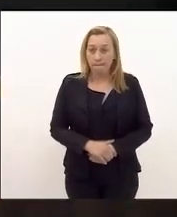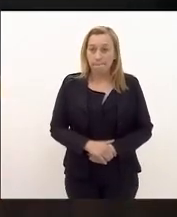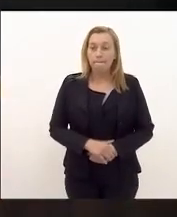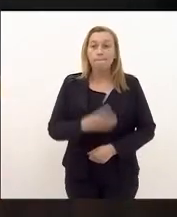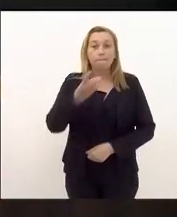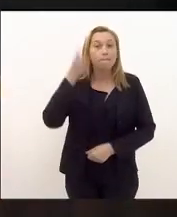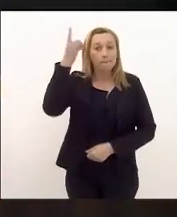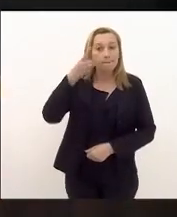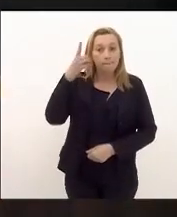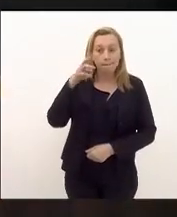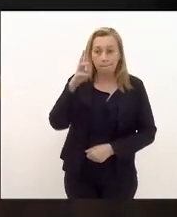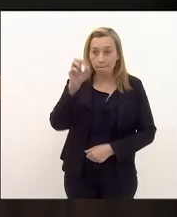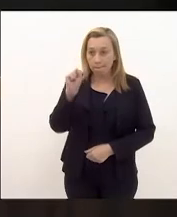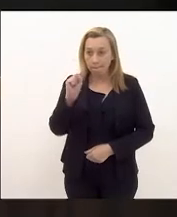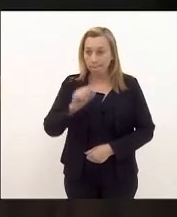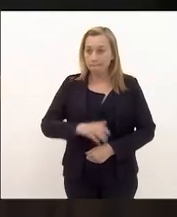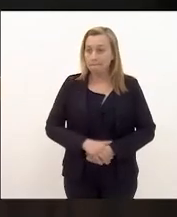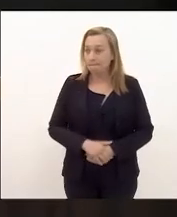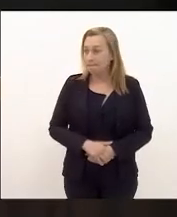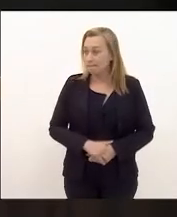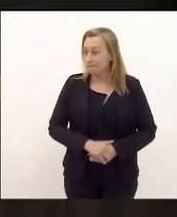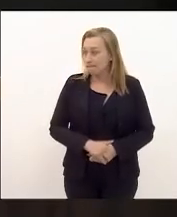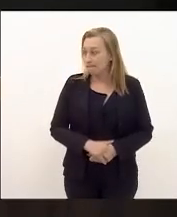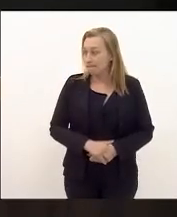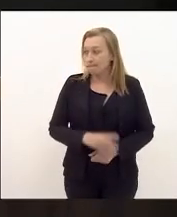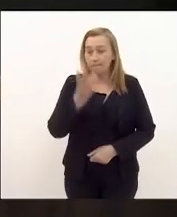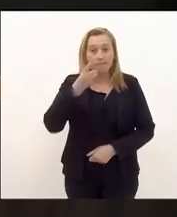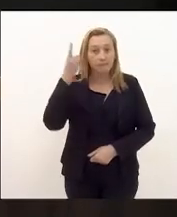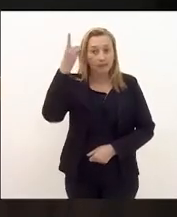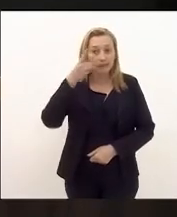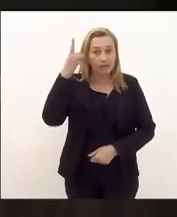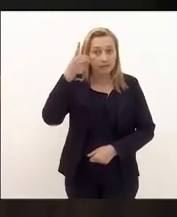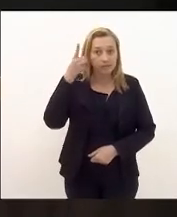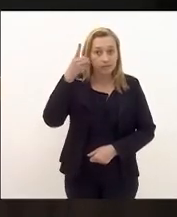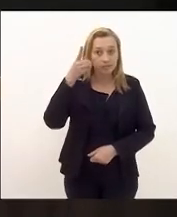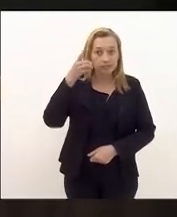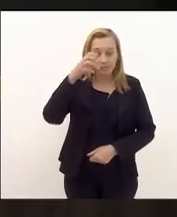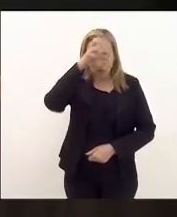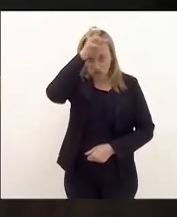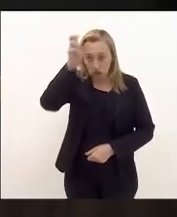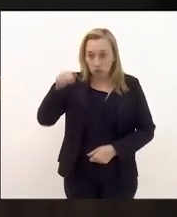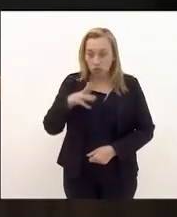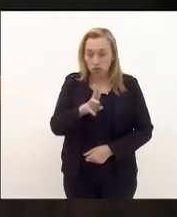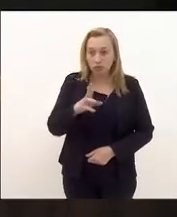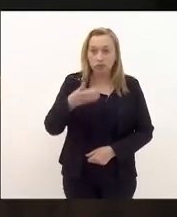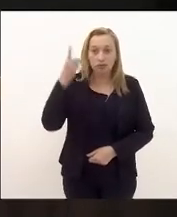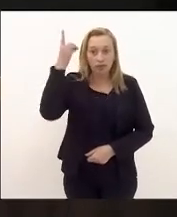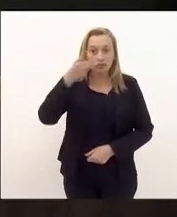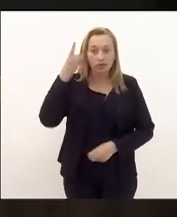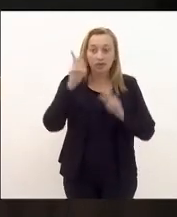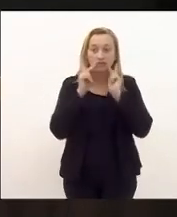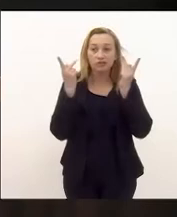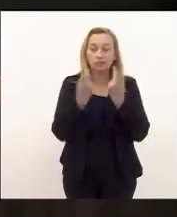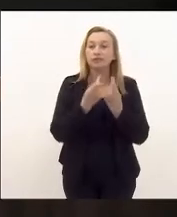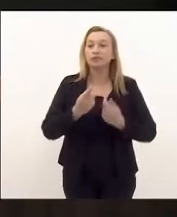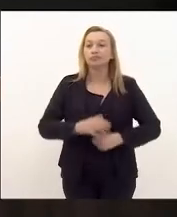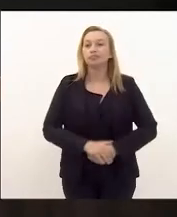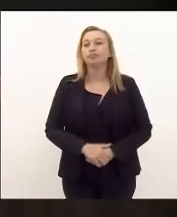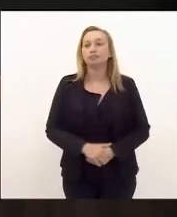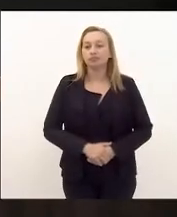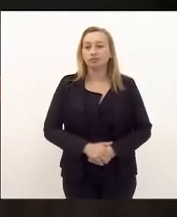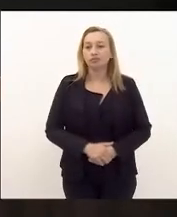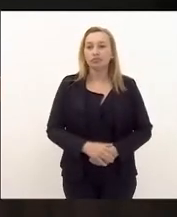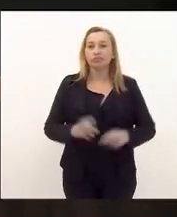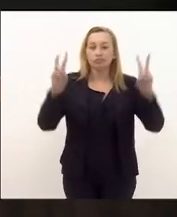Deputado Rubens Bontempo. Deputado Tiaju. Deputado Vando Família. Permitir parecer para